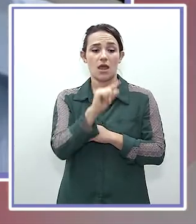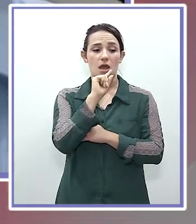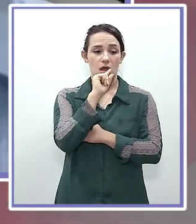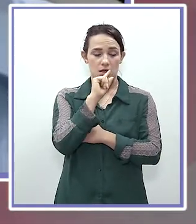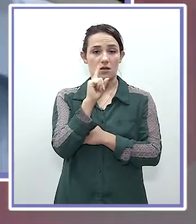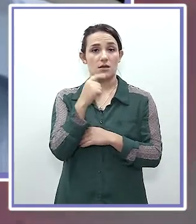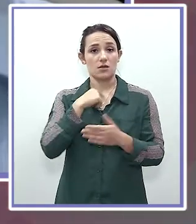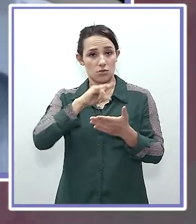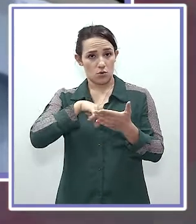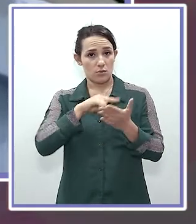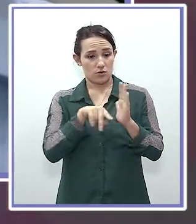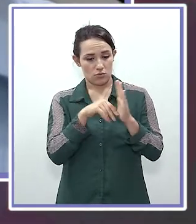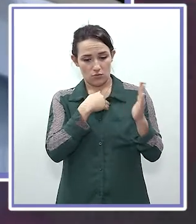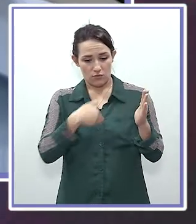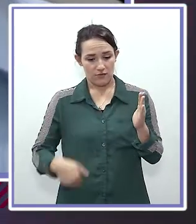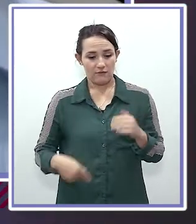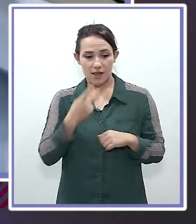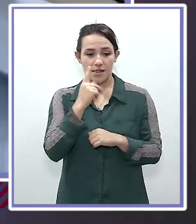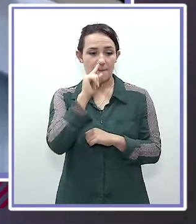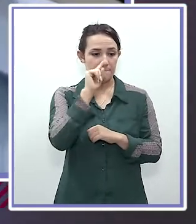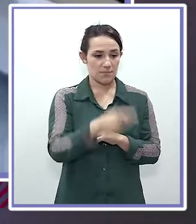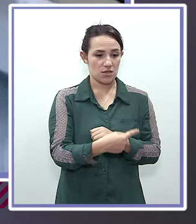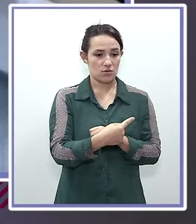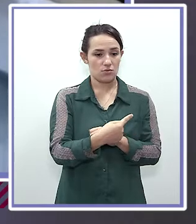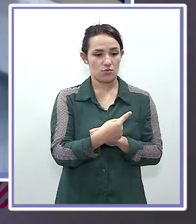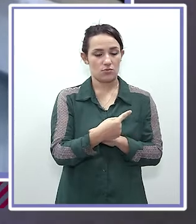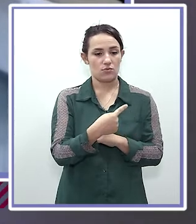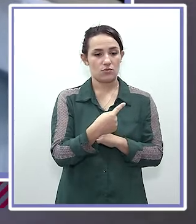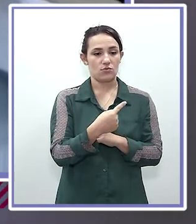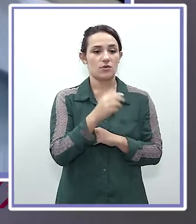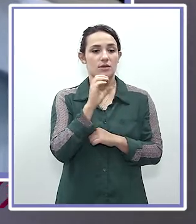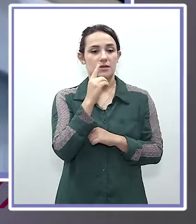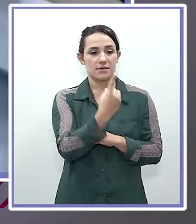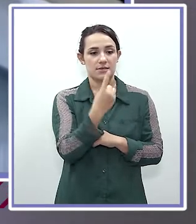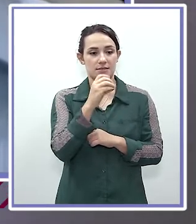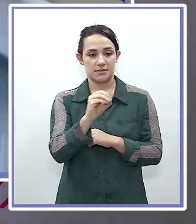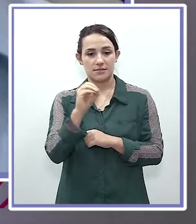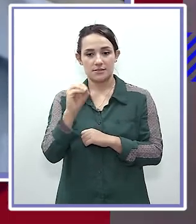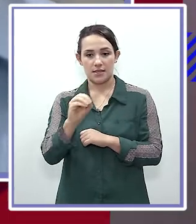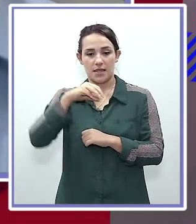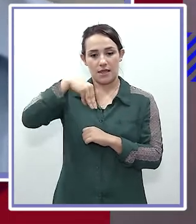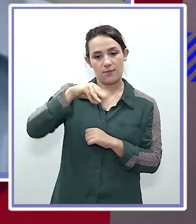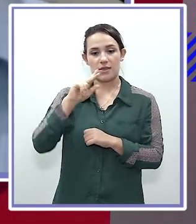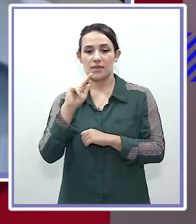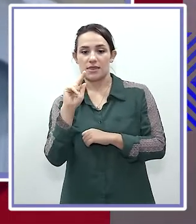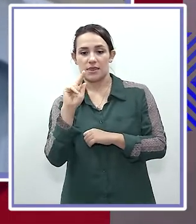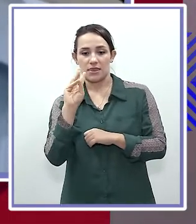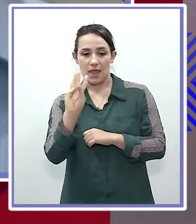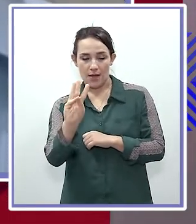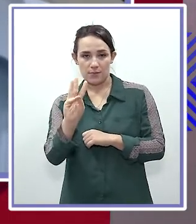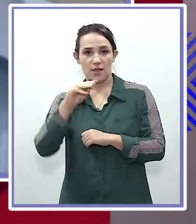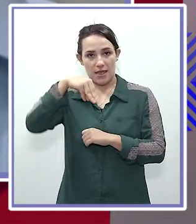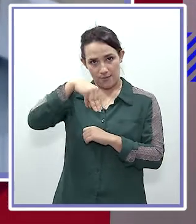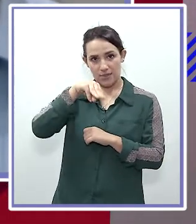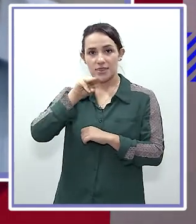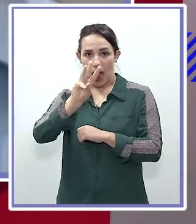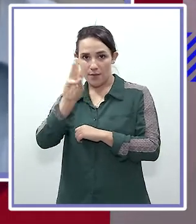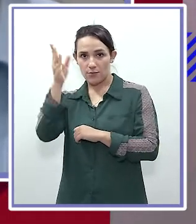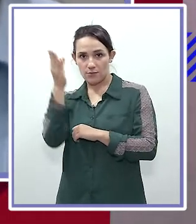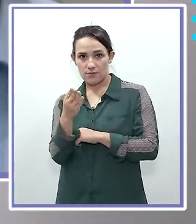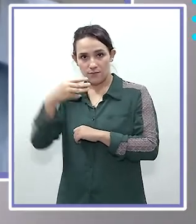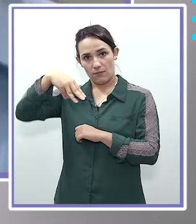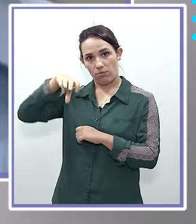a medida que eu consegui desse documento do governo do estado são 1.100 MW mês, né? Isso. Tá,